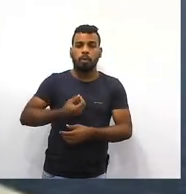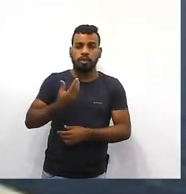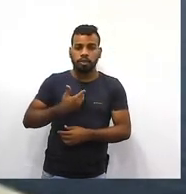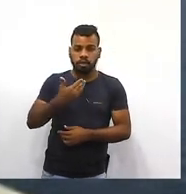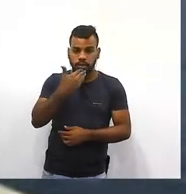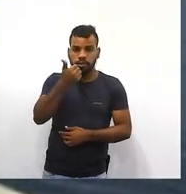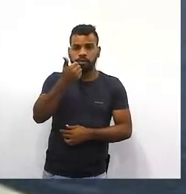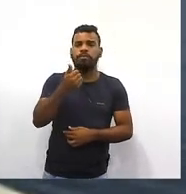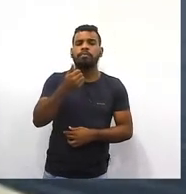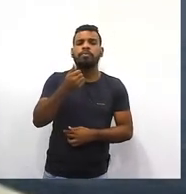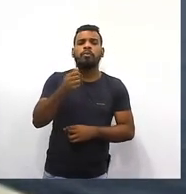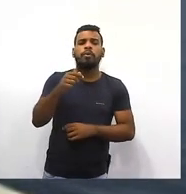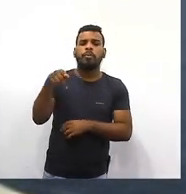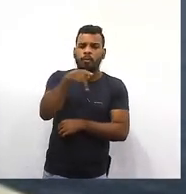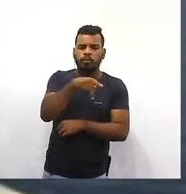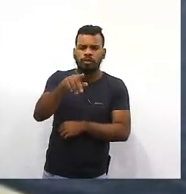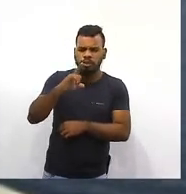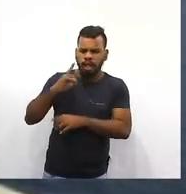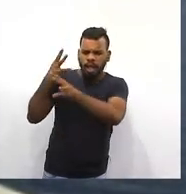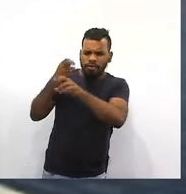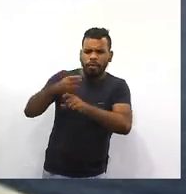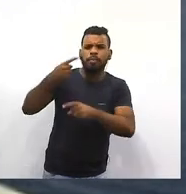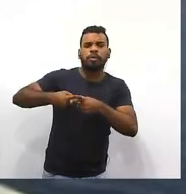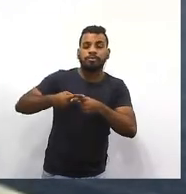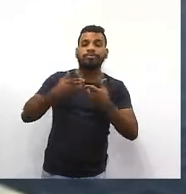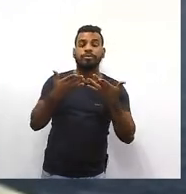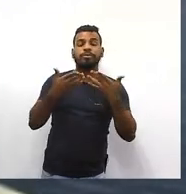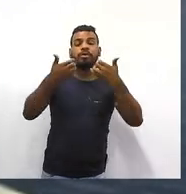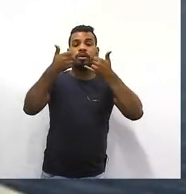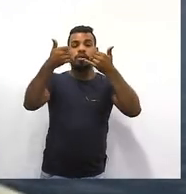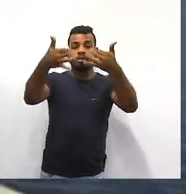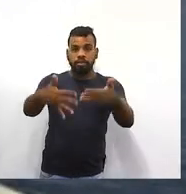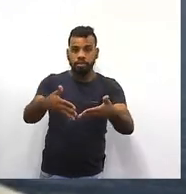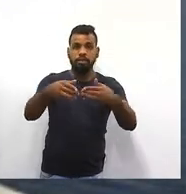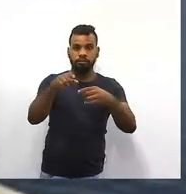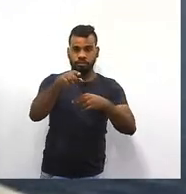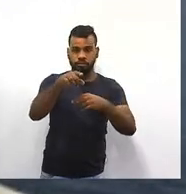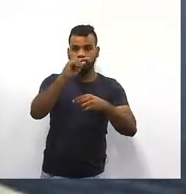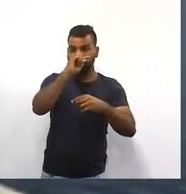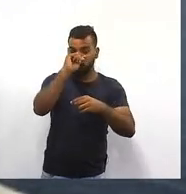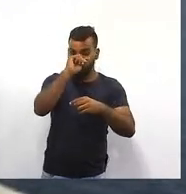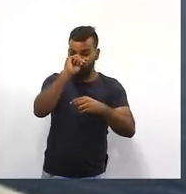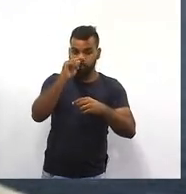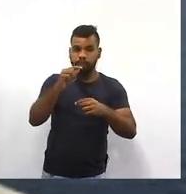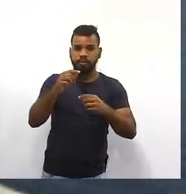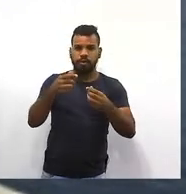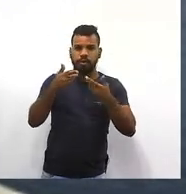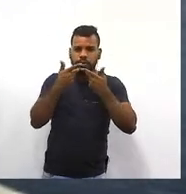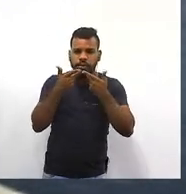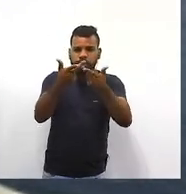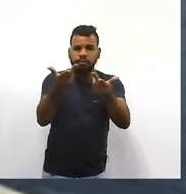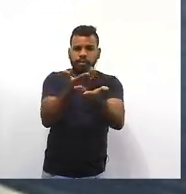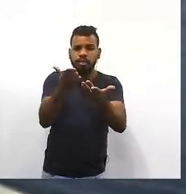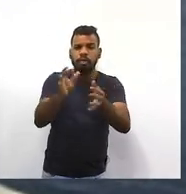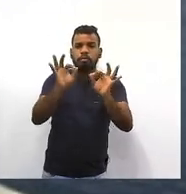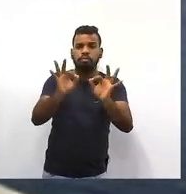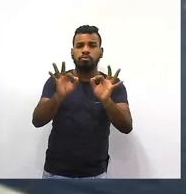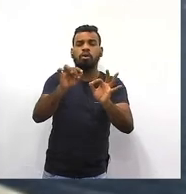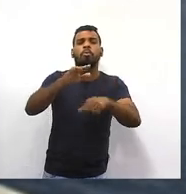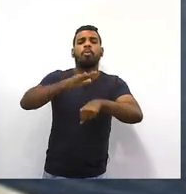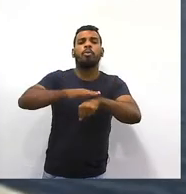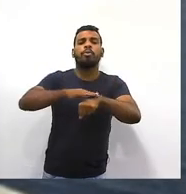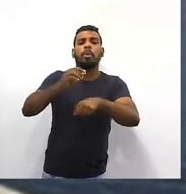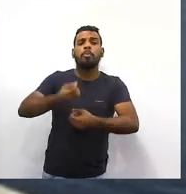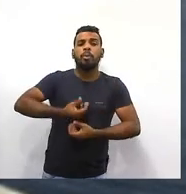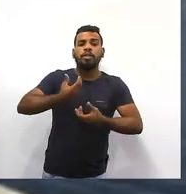Professor Luiz, por que o senhor está fazendo essa revisão? Para situar, né, situá-los, situá-las, exatamente no momento que a